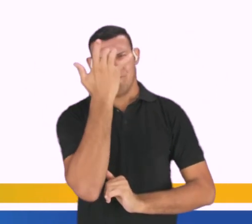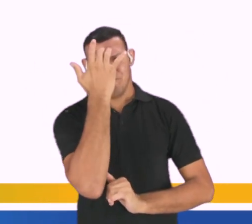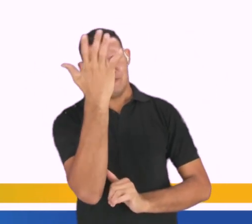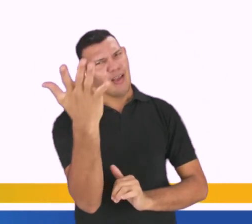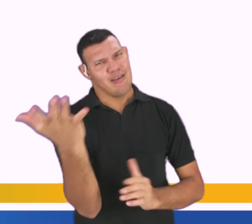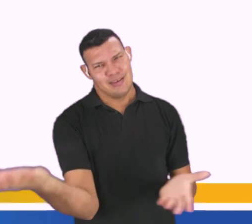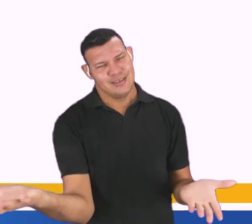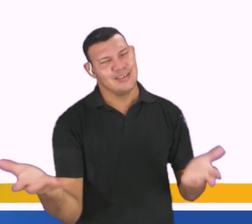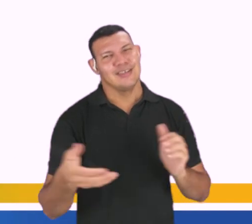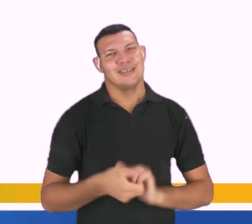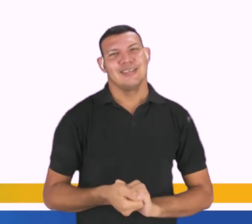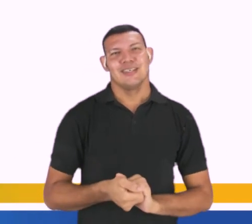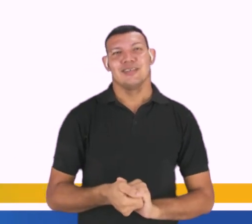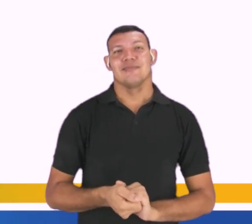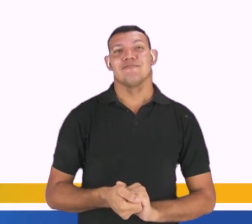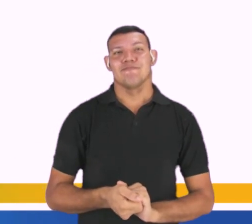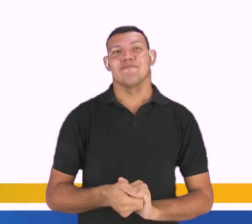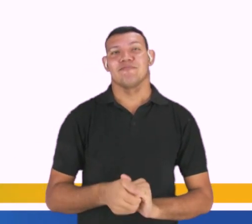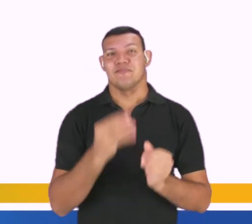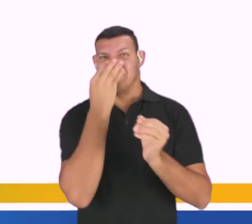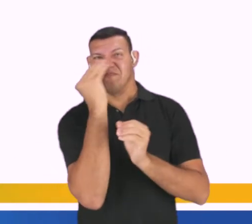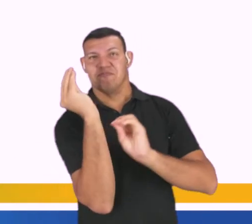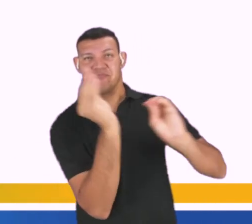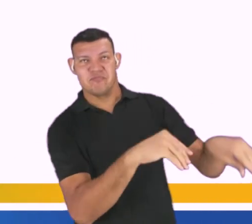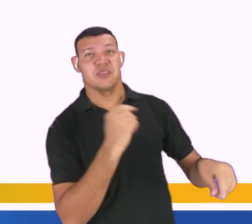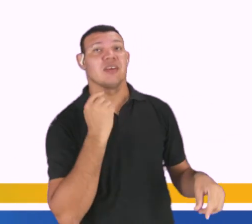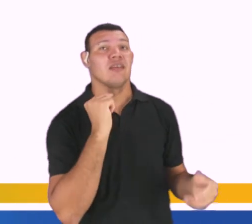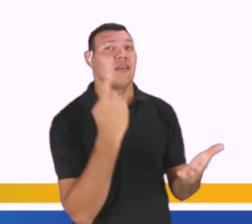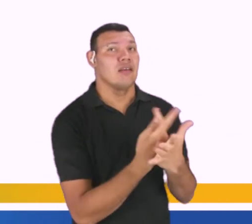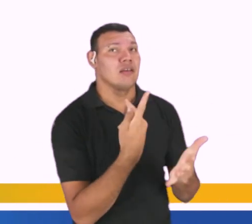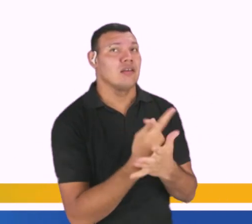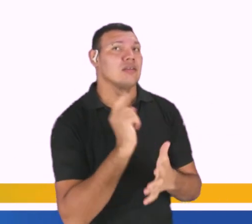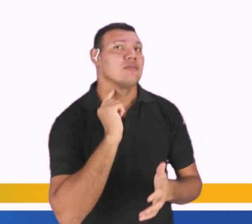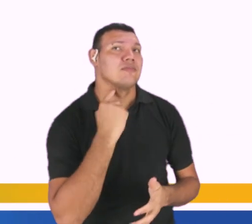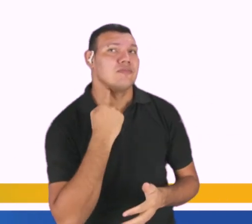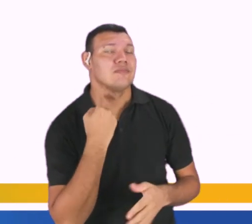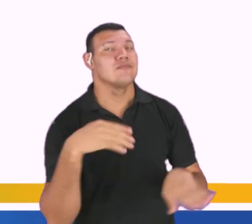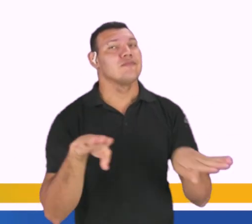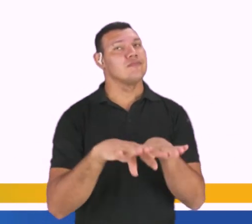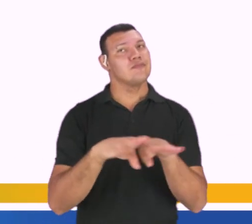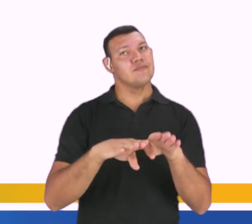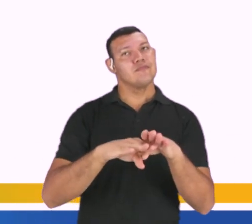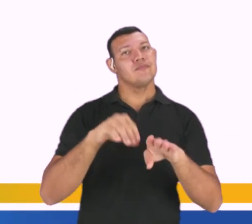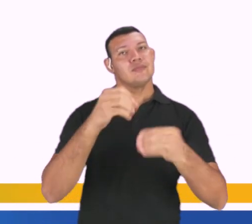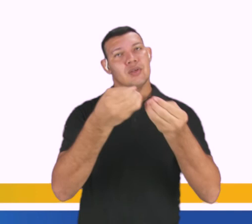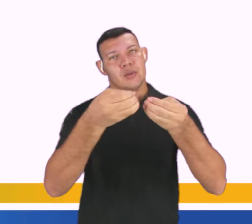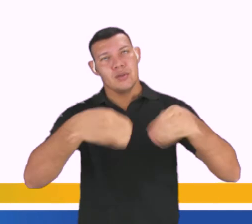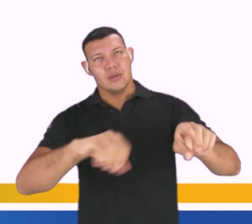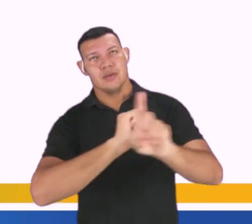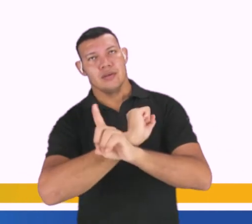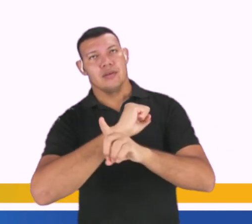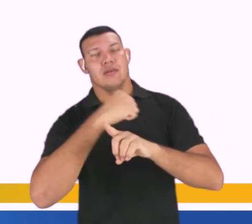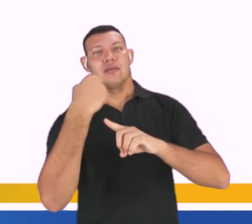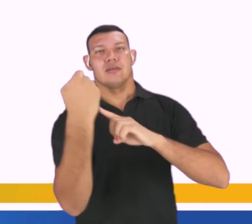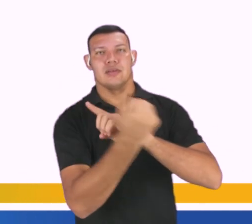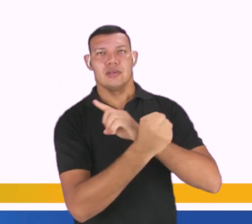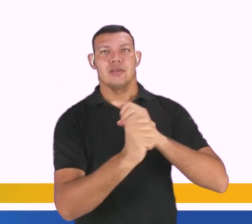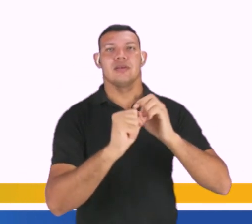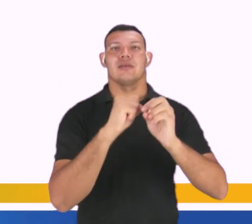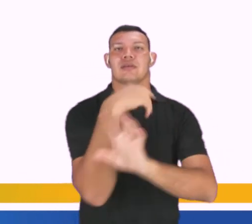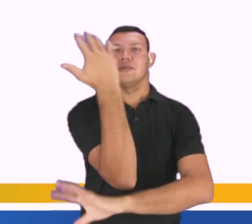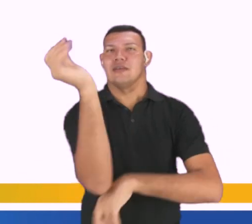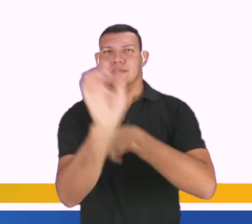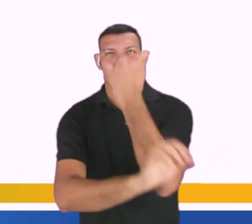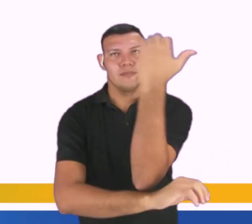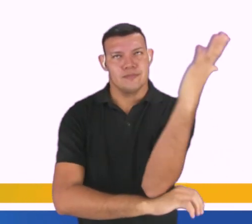é verdade? O descarte irregular de lixo e os impactos ambientais e sociais implicados.